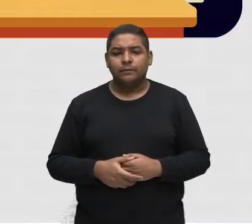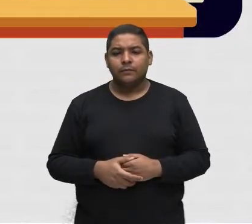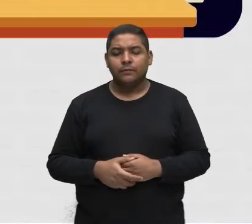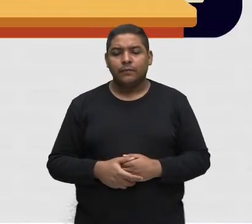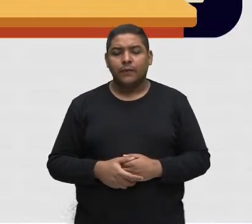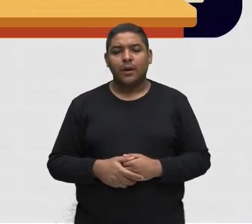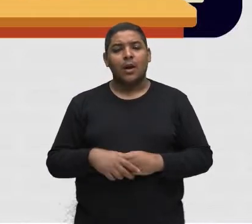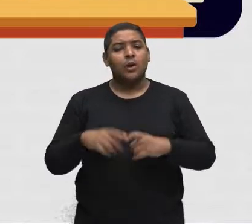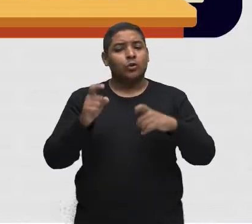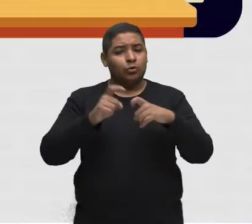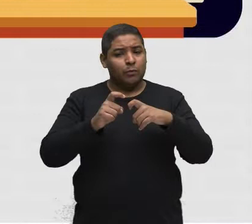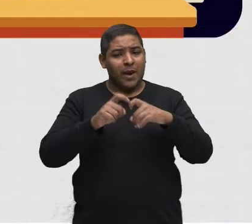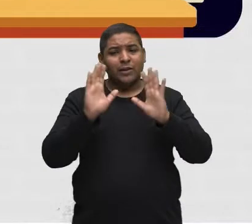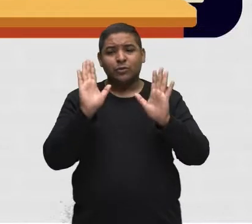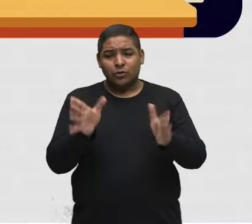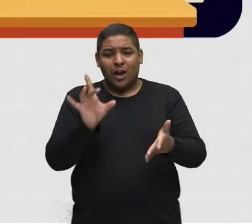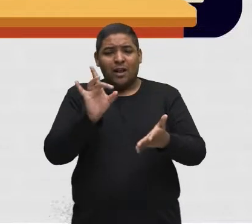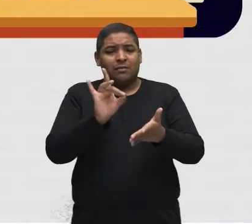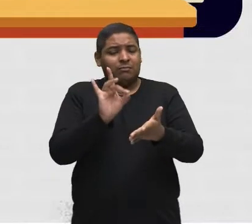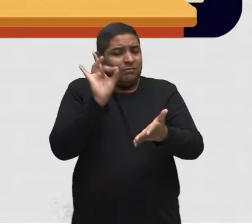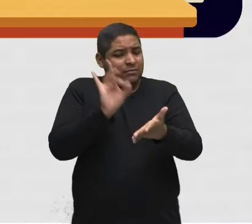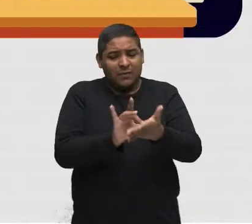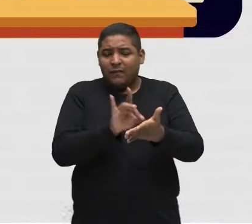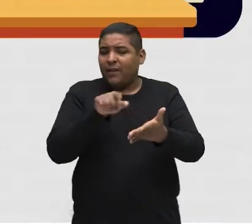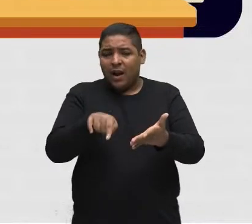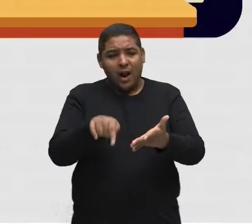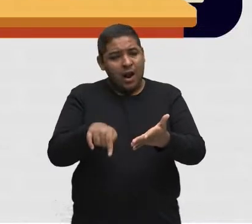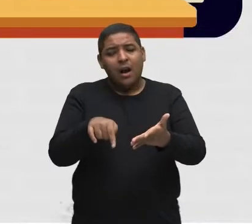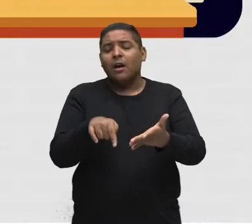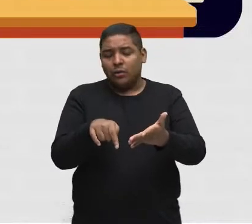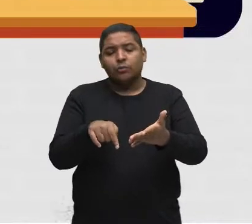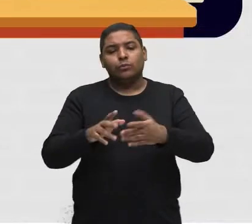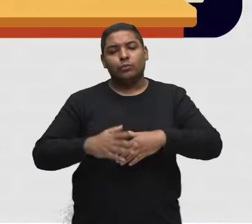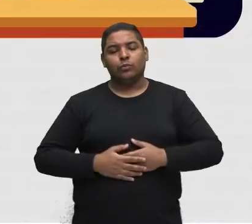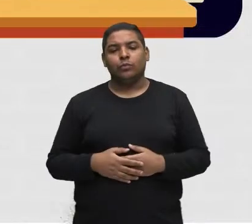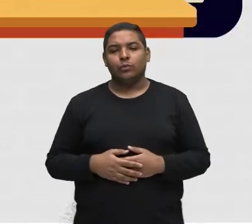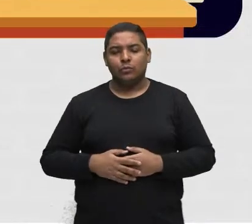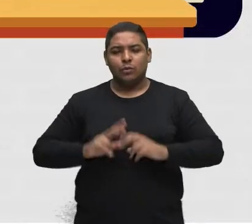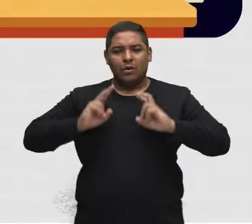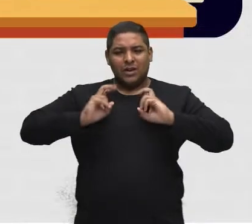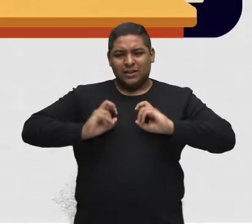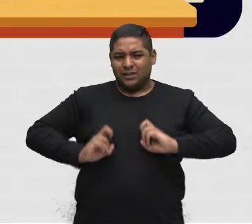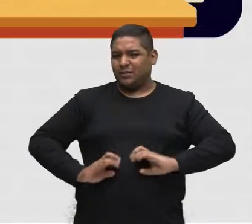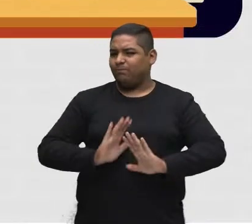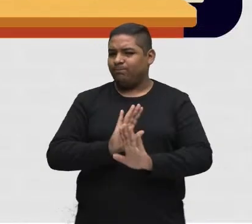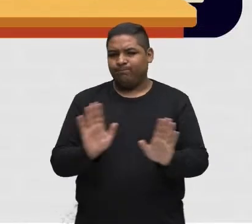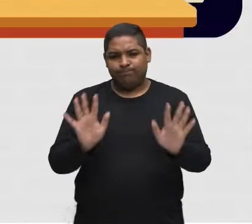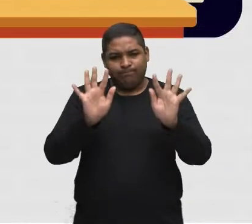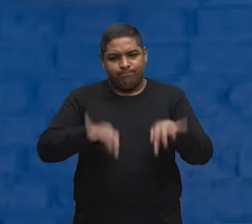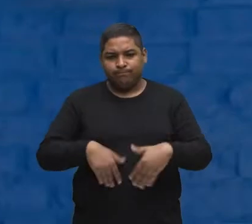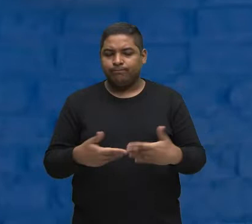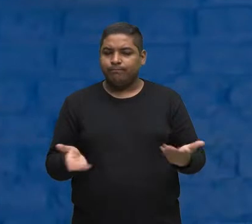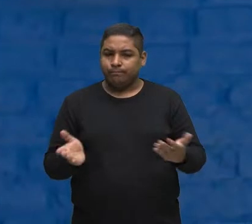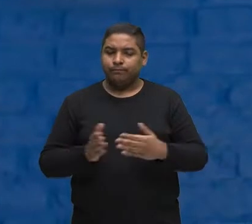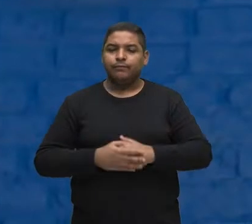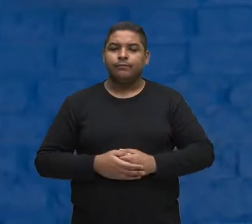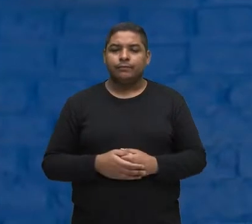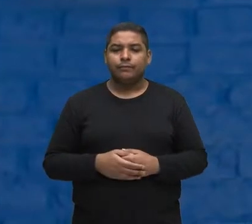estava desenganada pelos médicos. A vida no seu lar deve estar muito